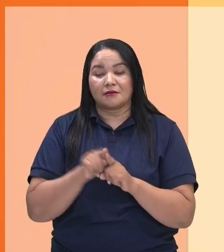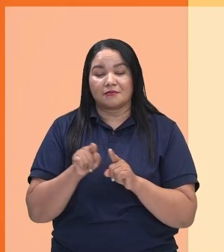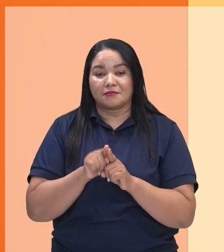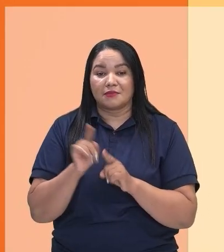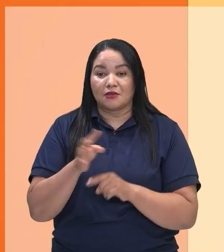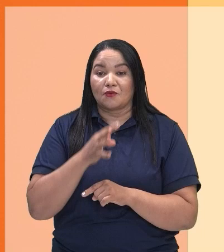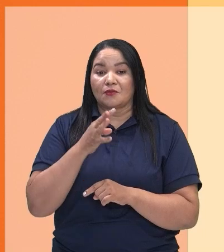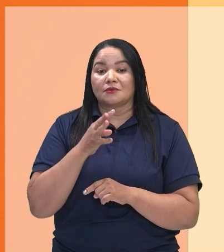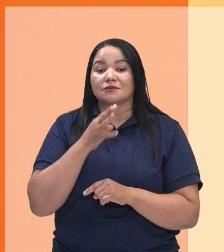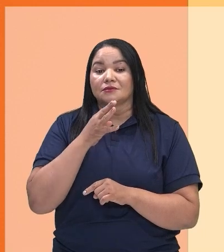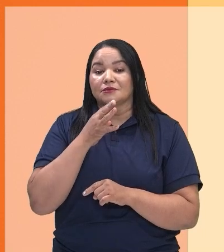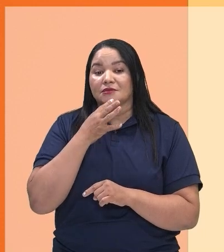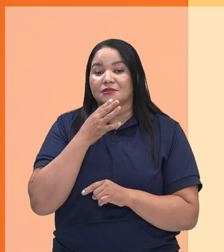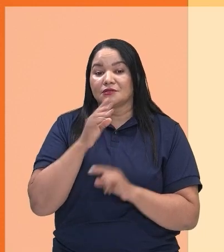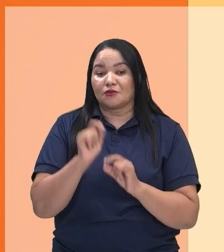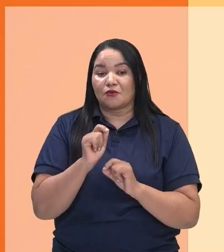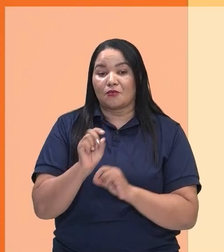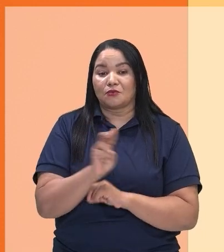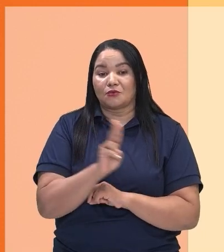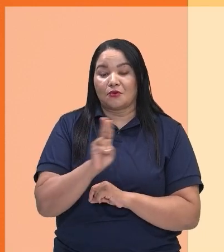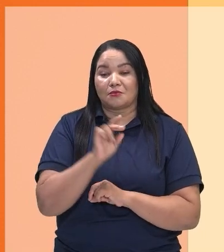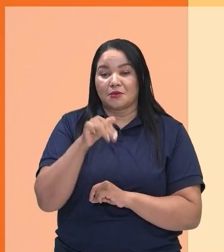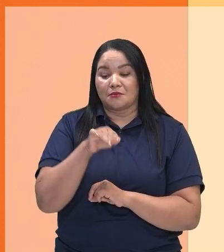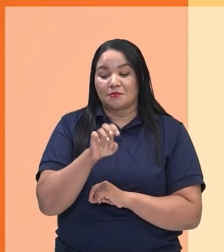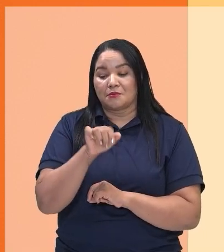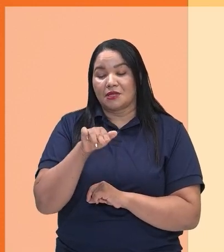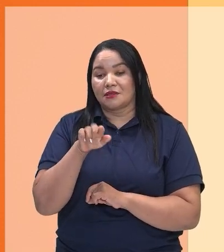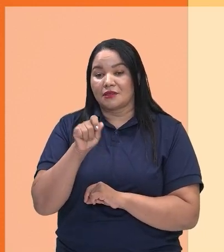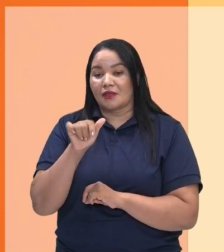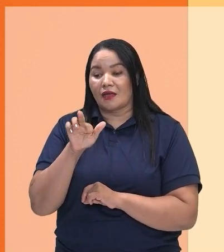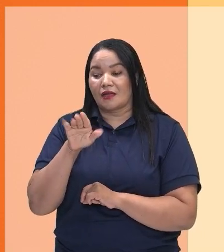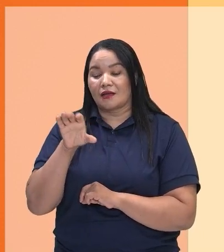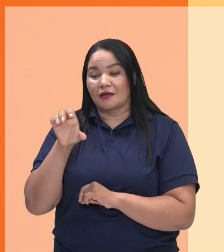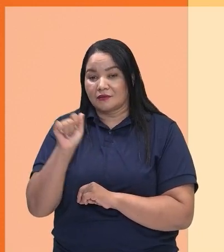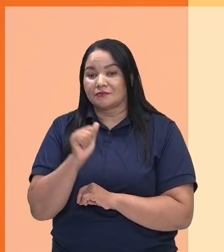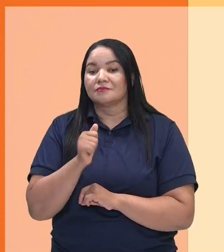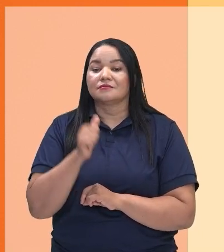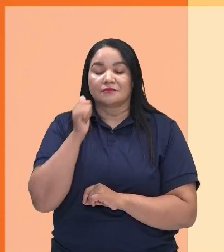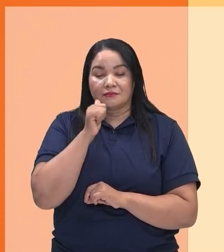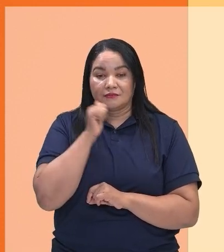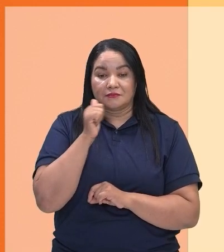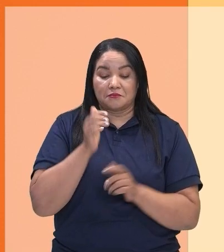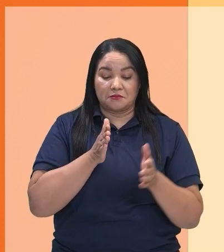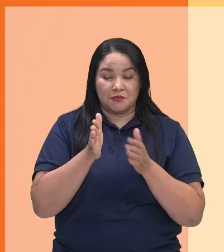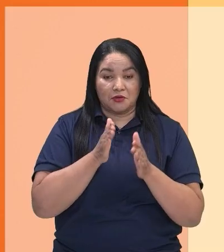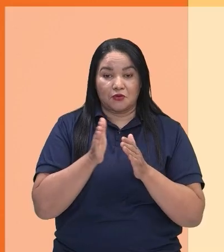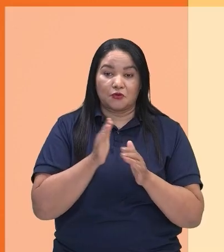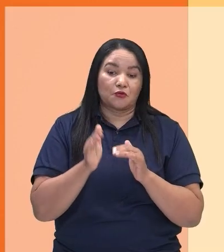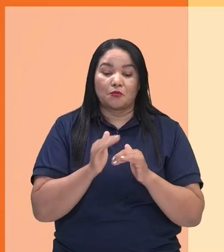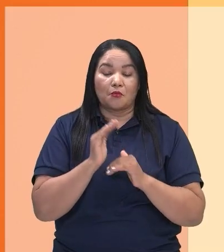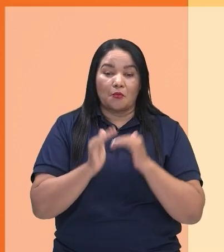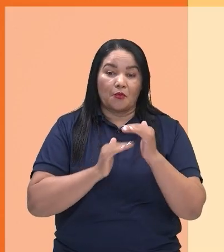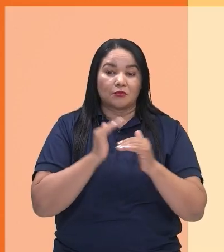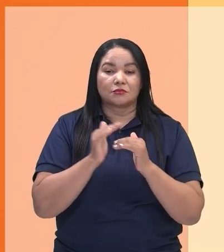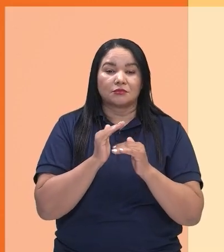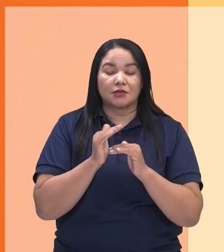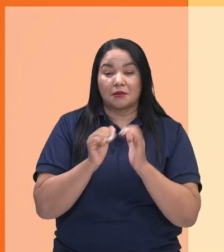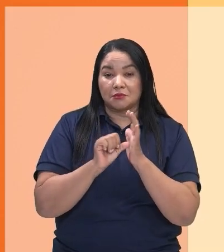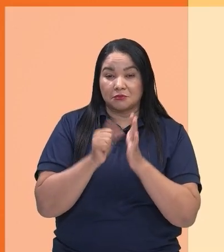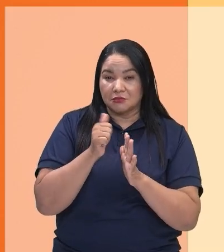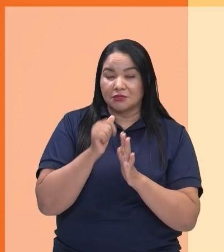conhecida como menarca, né? Então, a menina ali, durante a puberdade, né, um dos primeiros sinais que essa puberdade